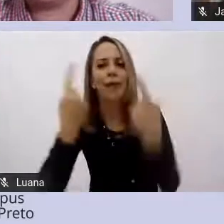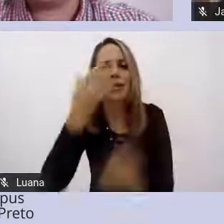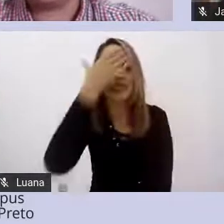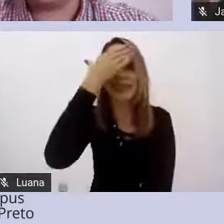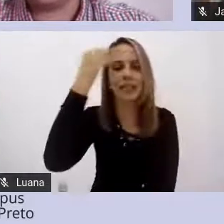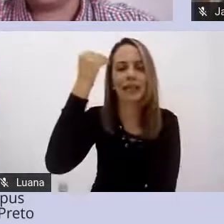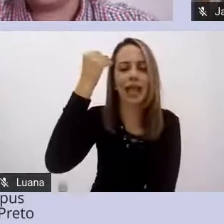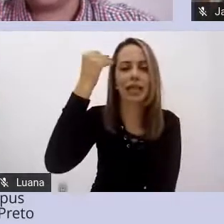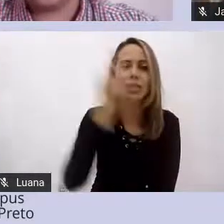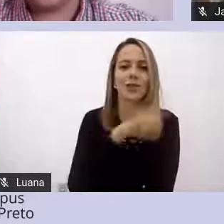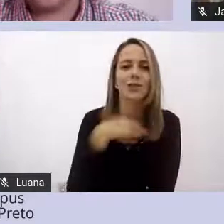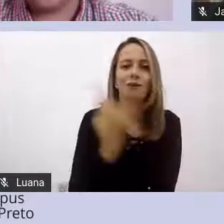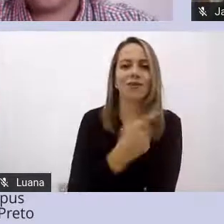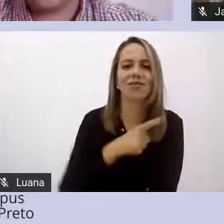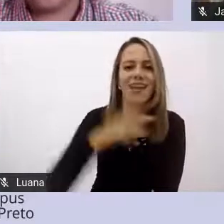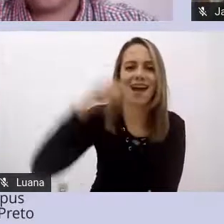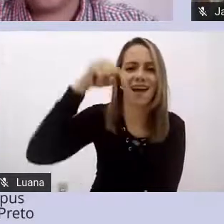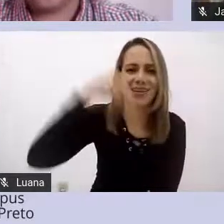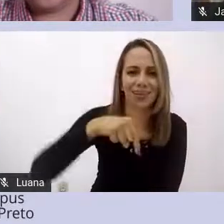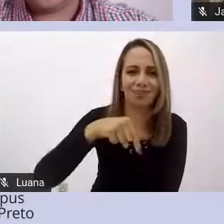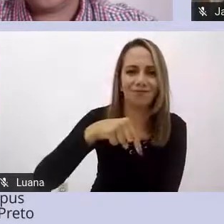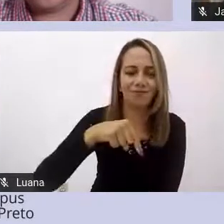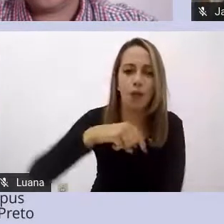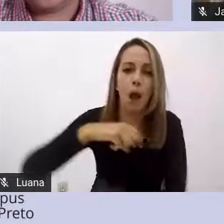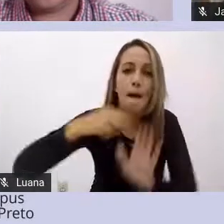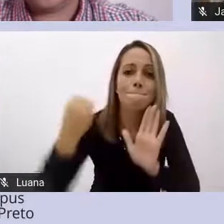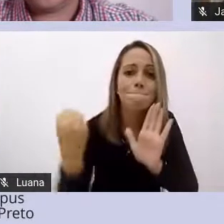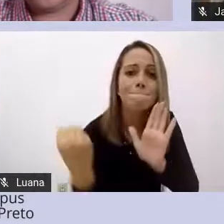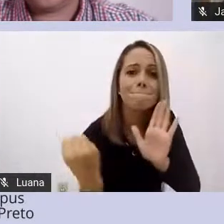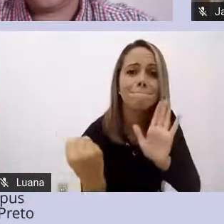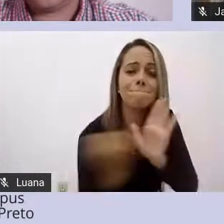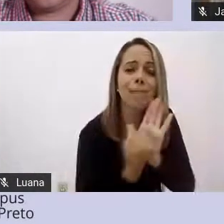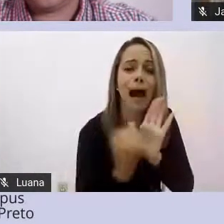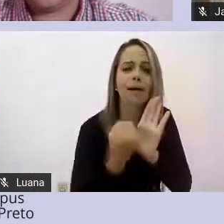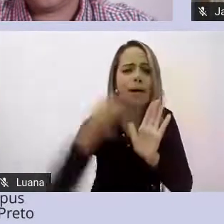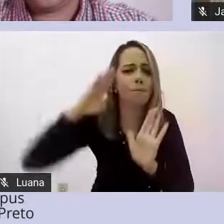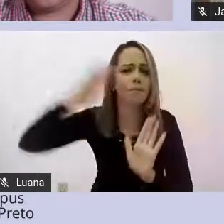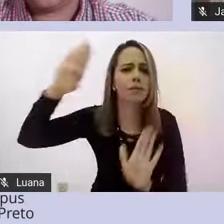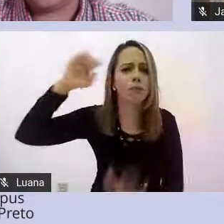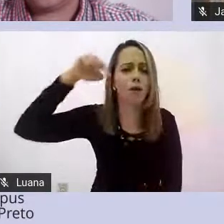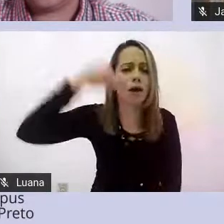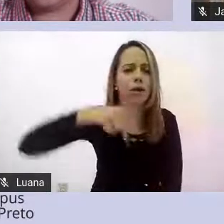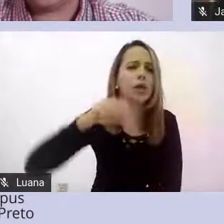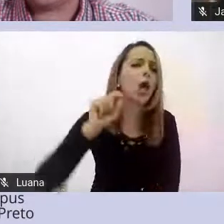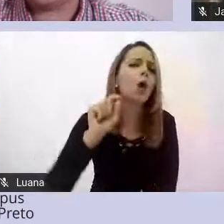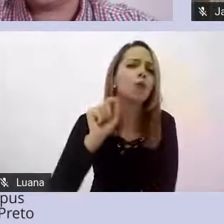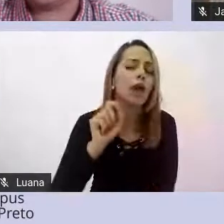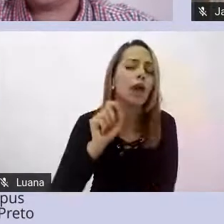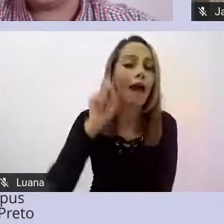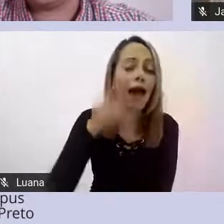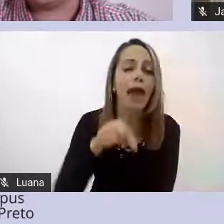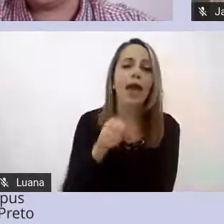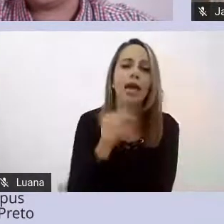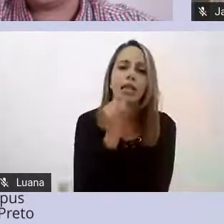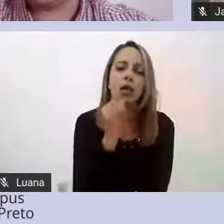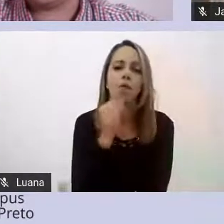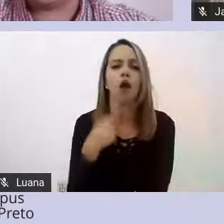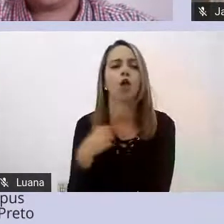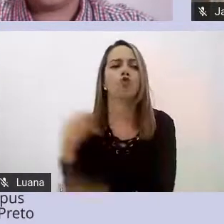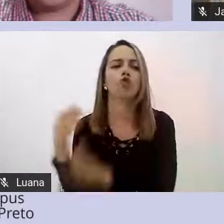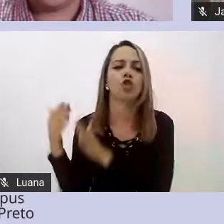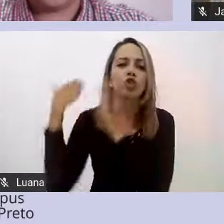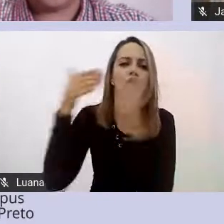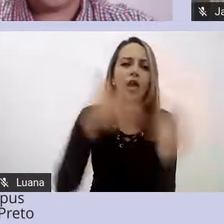Eu acho que a grande marca disso é eu chegar em um supermercado de Belo Horizonte e ter uma banca escrito